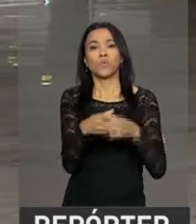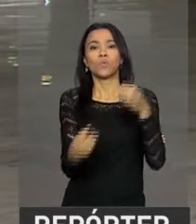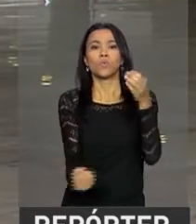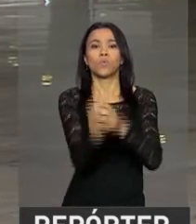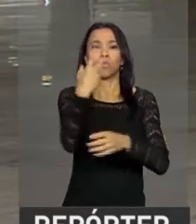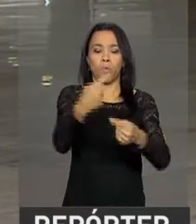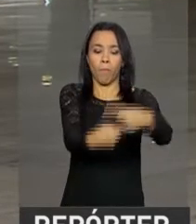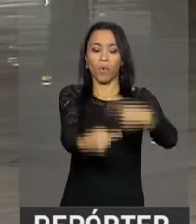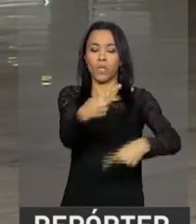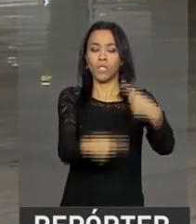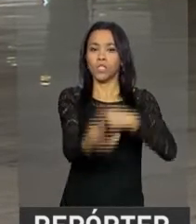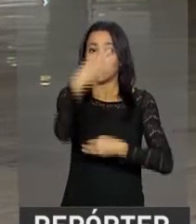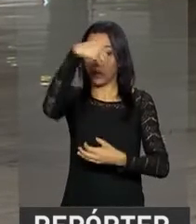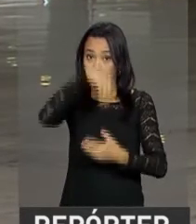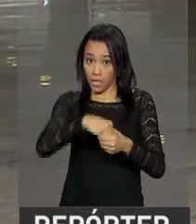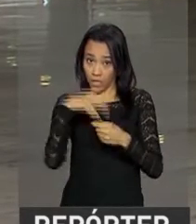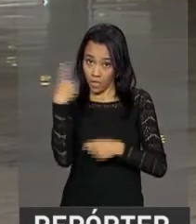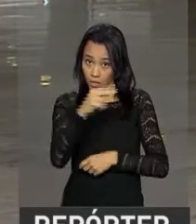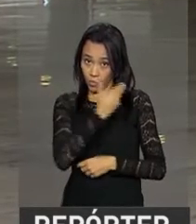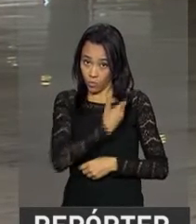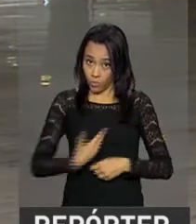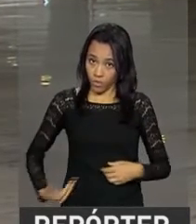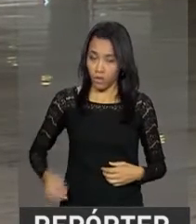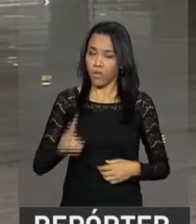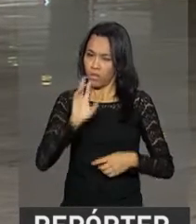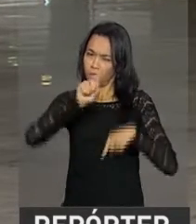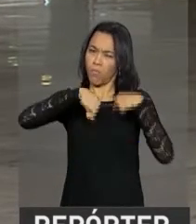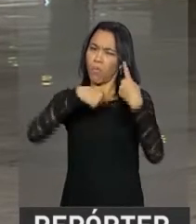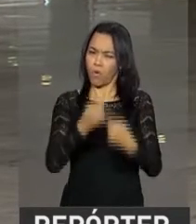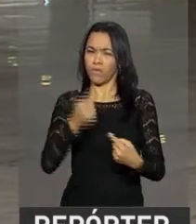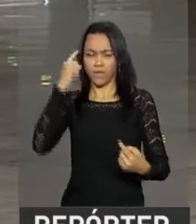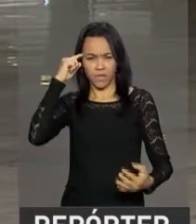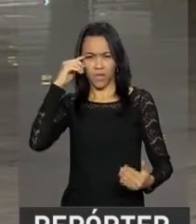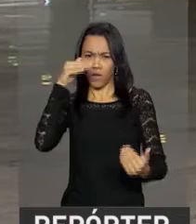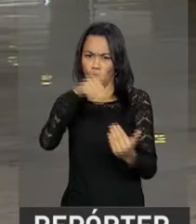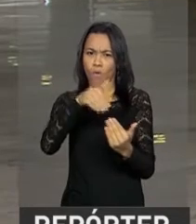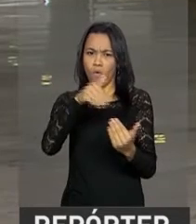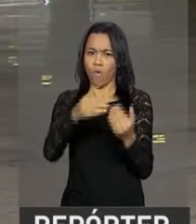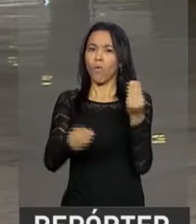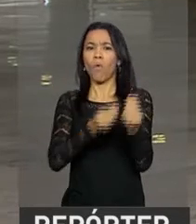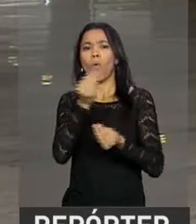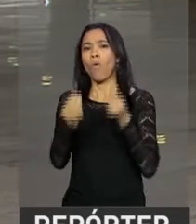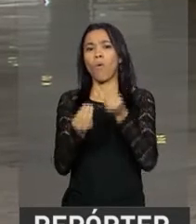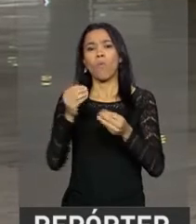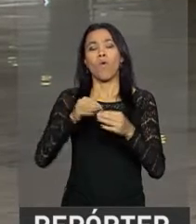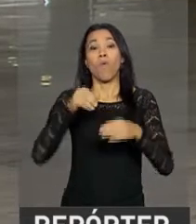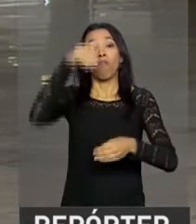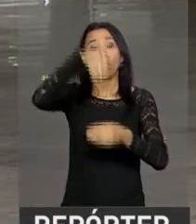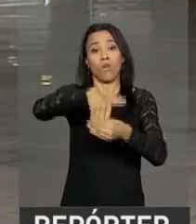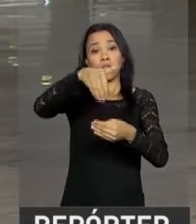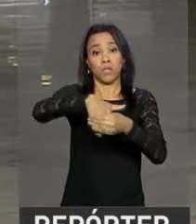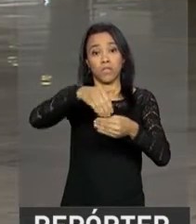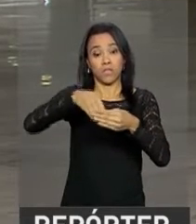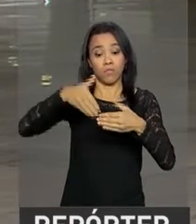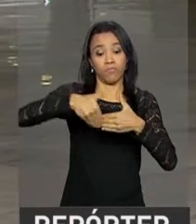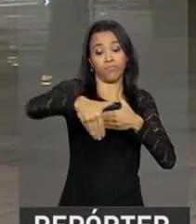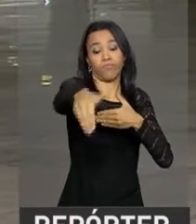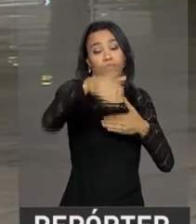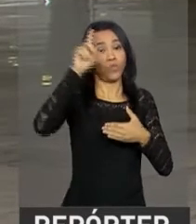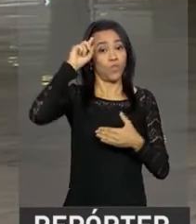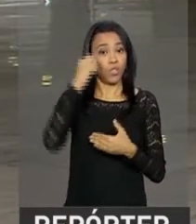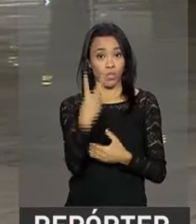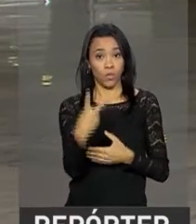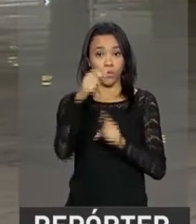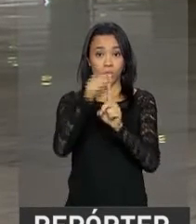esse pacto ainda vai ser confirmado pela população colombiana num plebiscito marcado para o dia 2 de outubro e depois